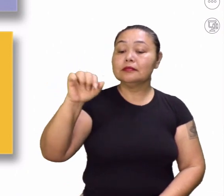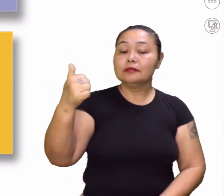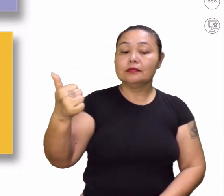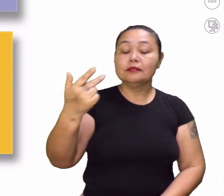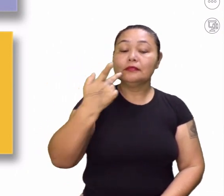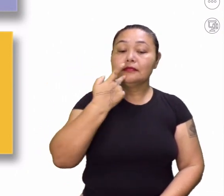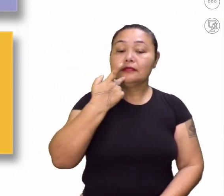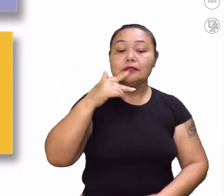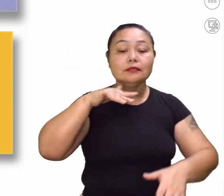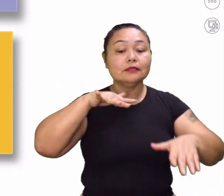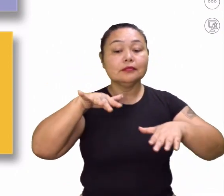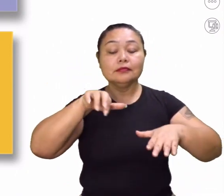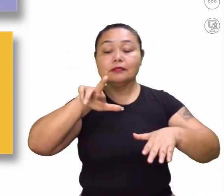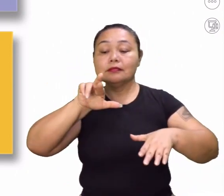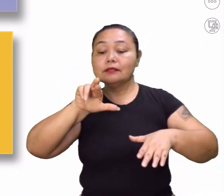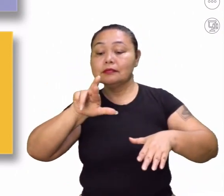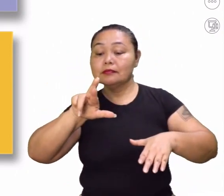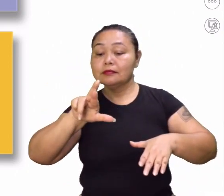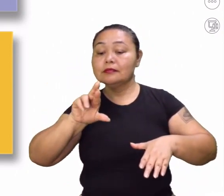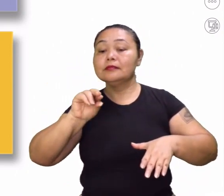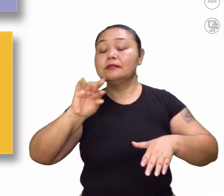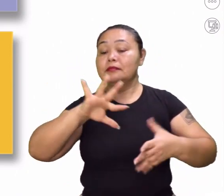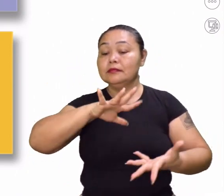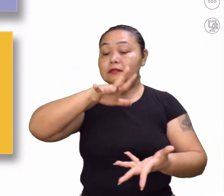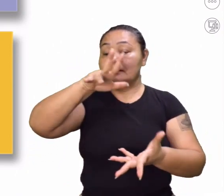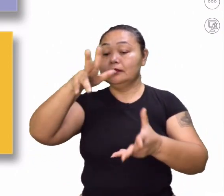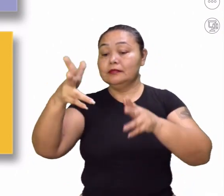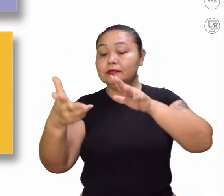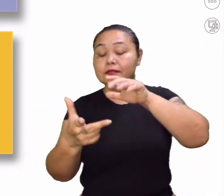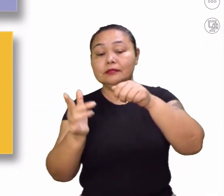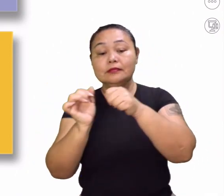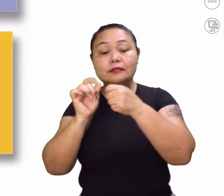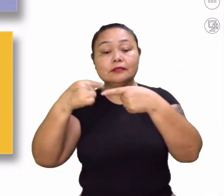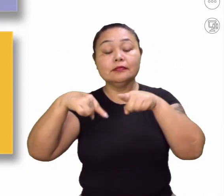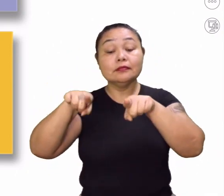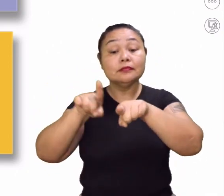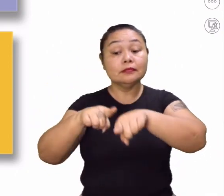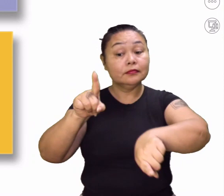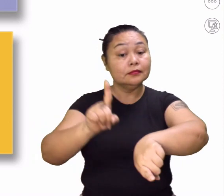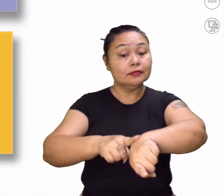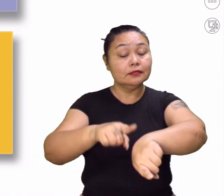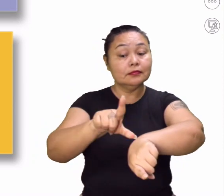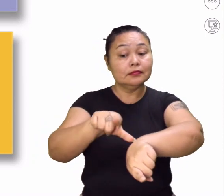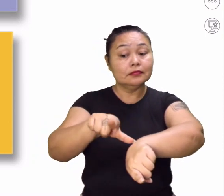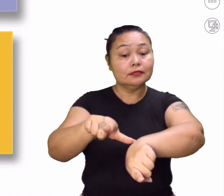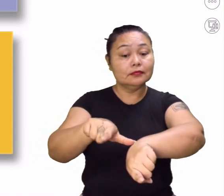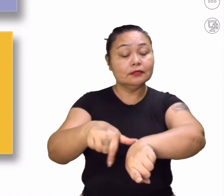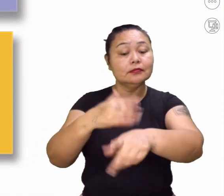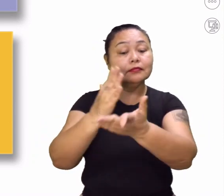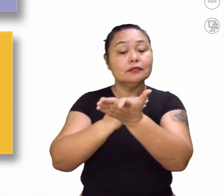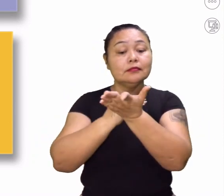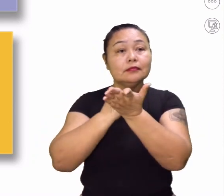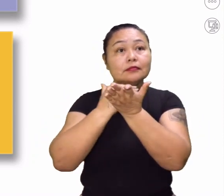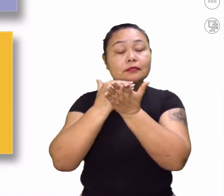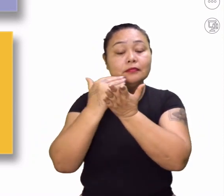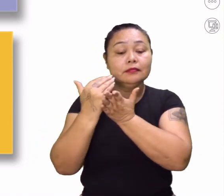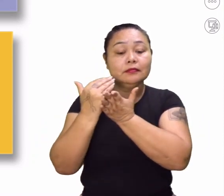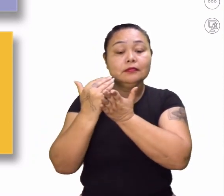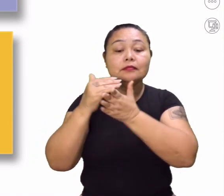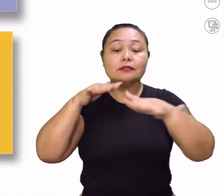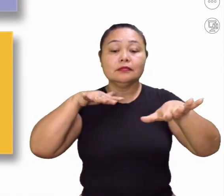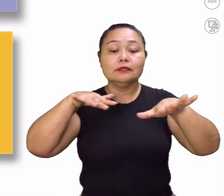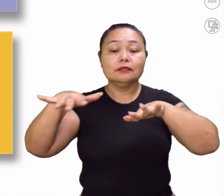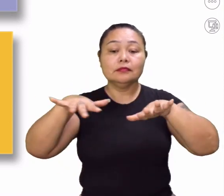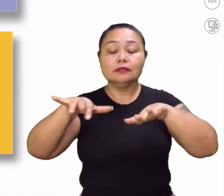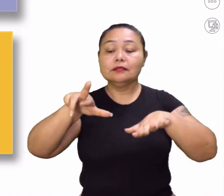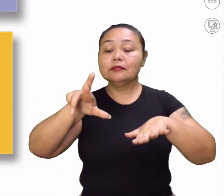vai falar sobre os movimentos da Terra e também os fusos horários. A gente vai iniciar falando sobre o movimento